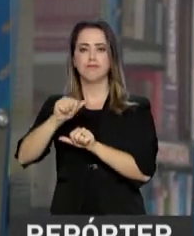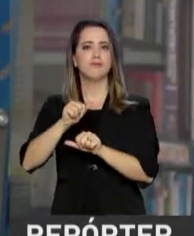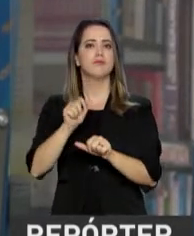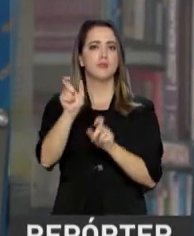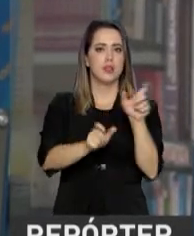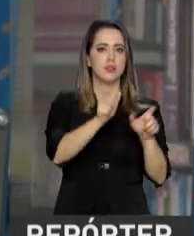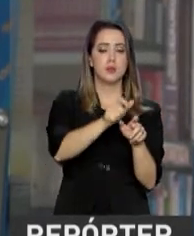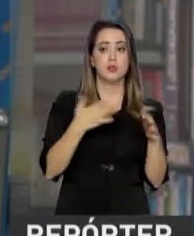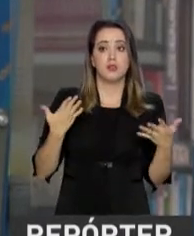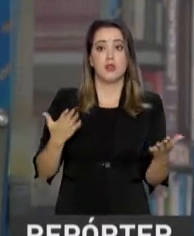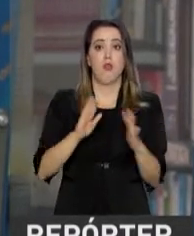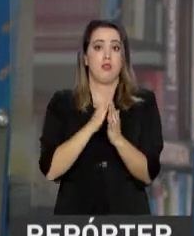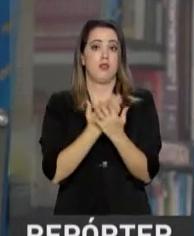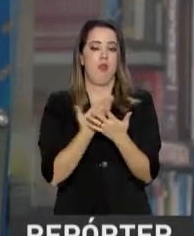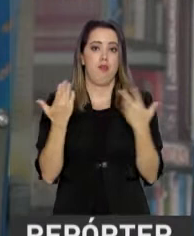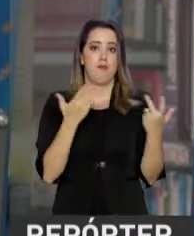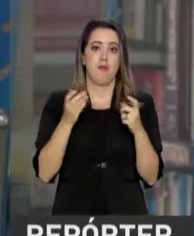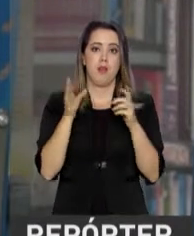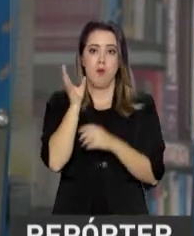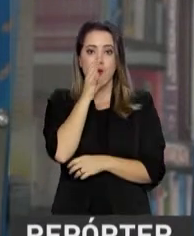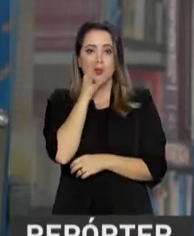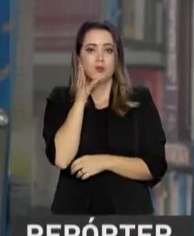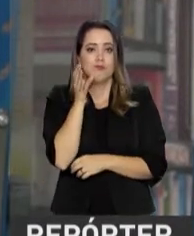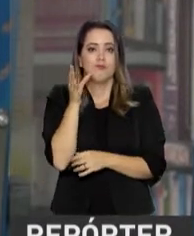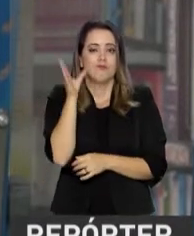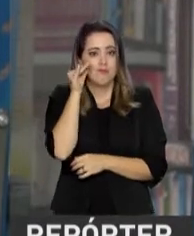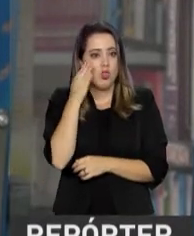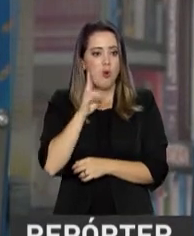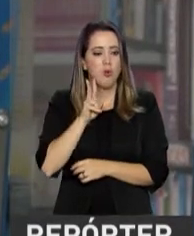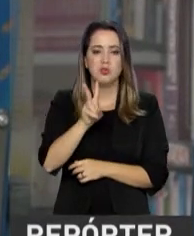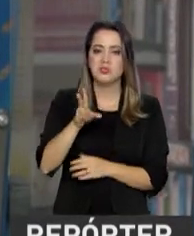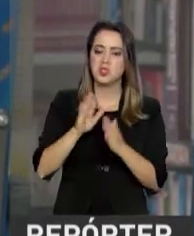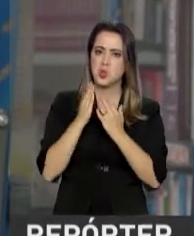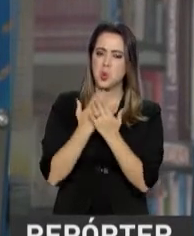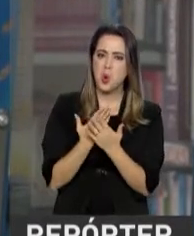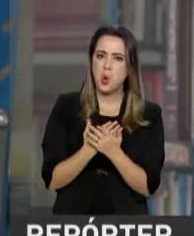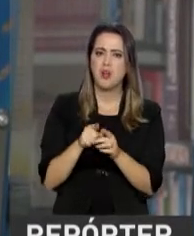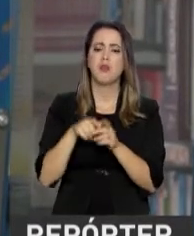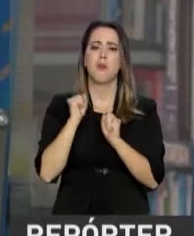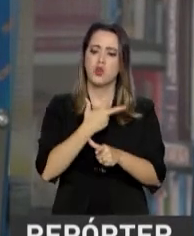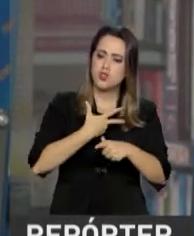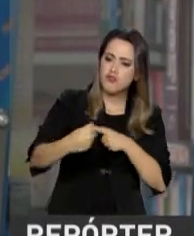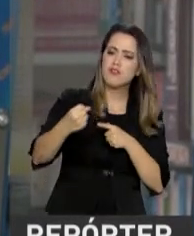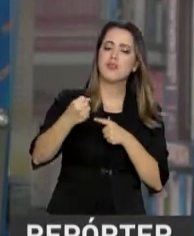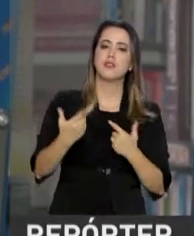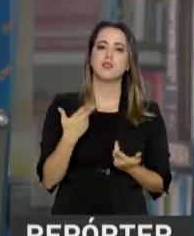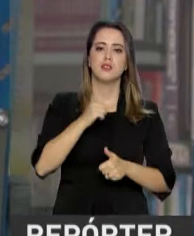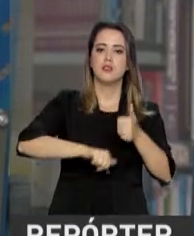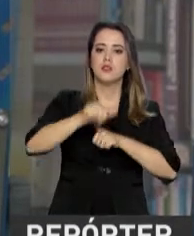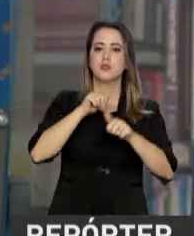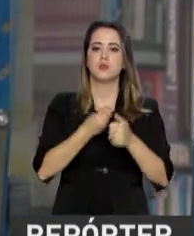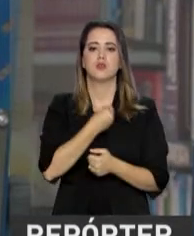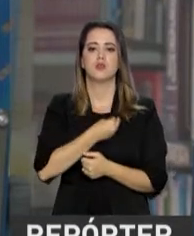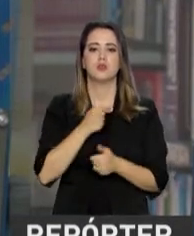tornar a escola mais atrativa demonstrando a eles que é possível vencer e é possível a transformação além de você